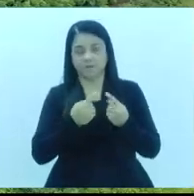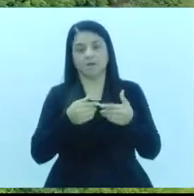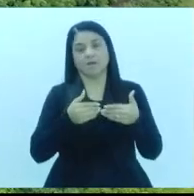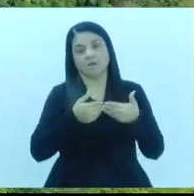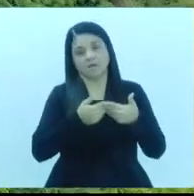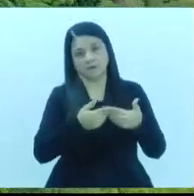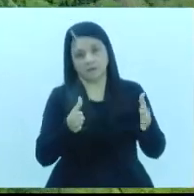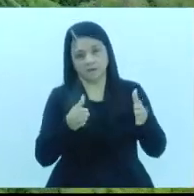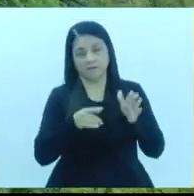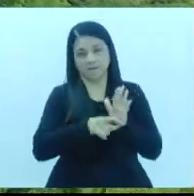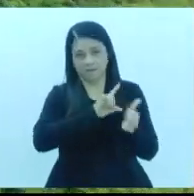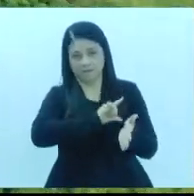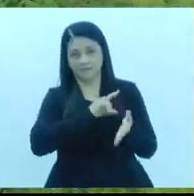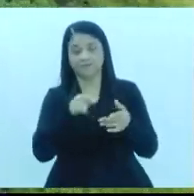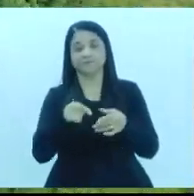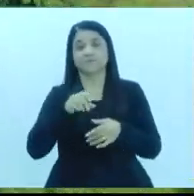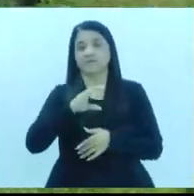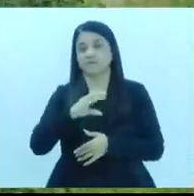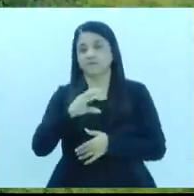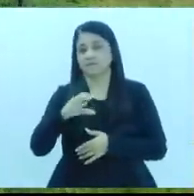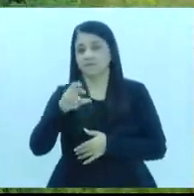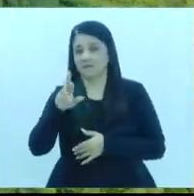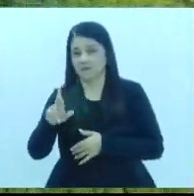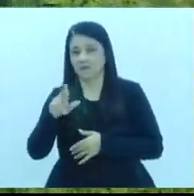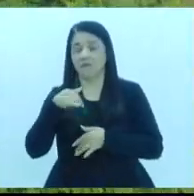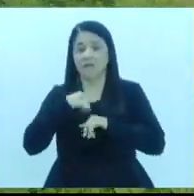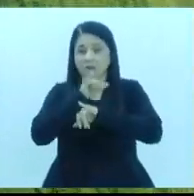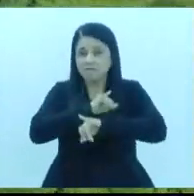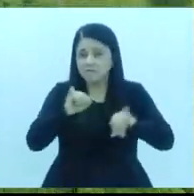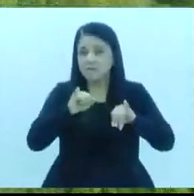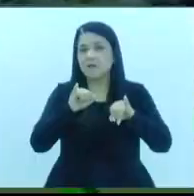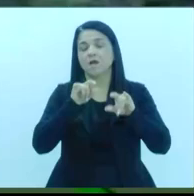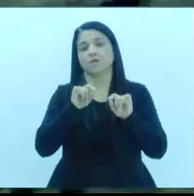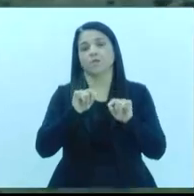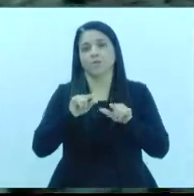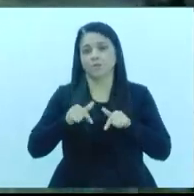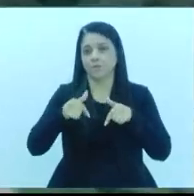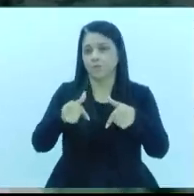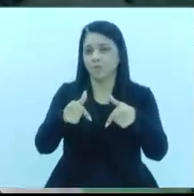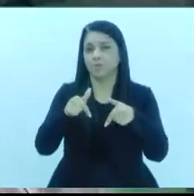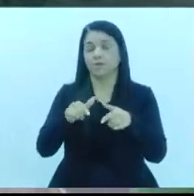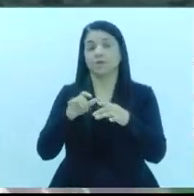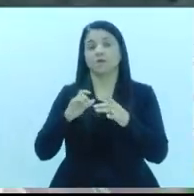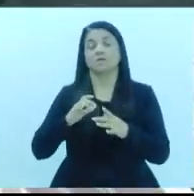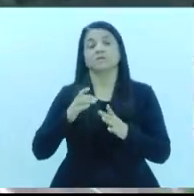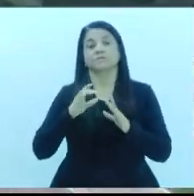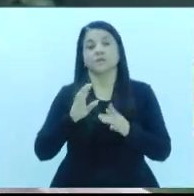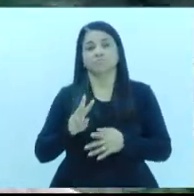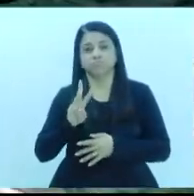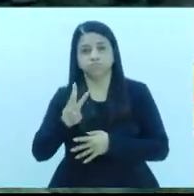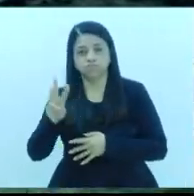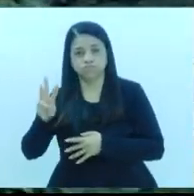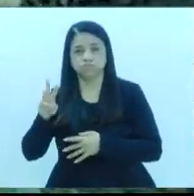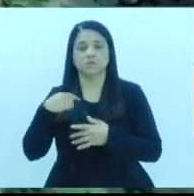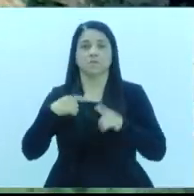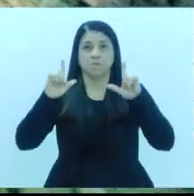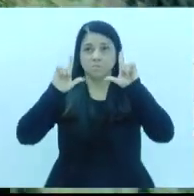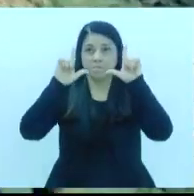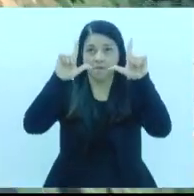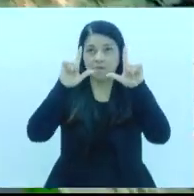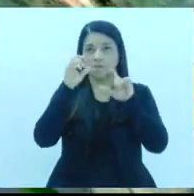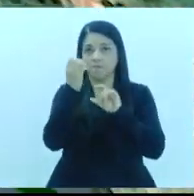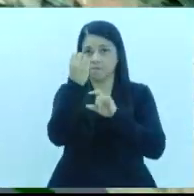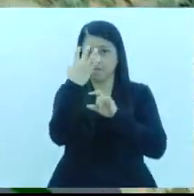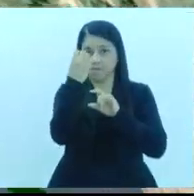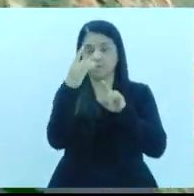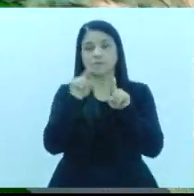A CCR Rodovias informará previamente sobre as ações, por meio dos canais oficiais, painéis eletrônicos e